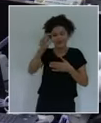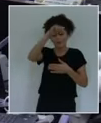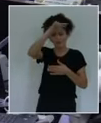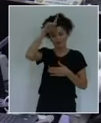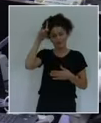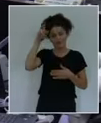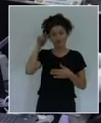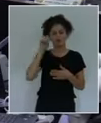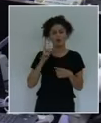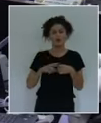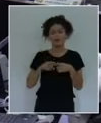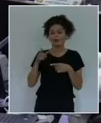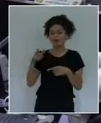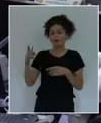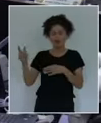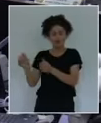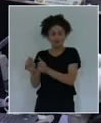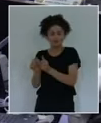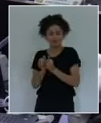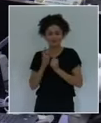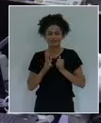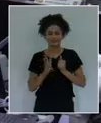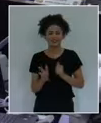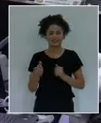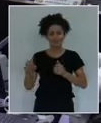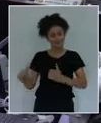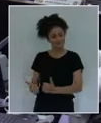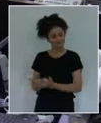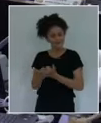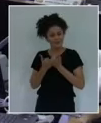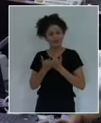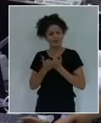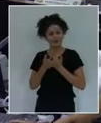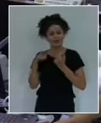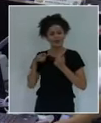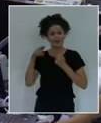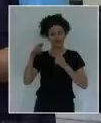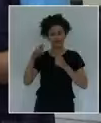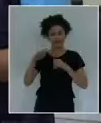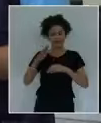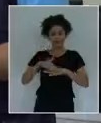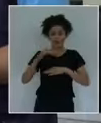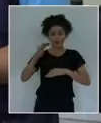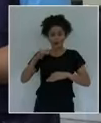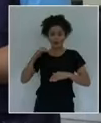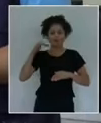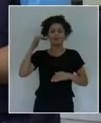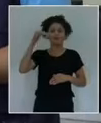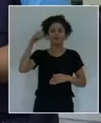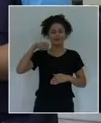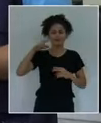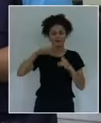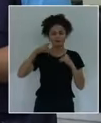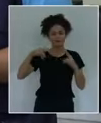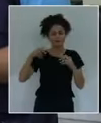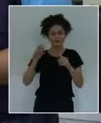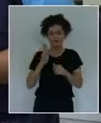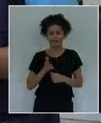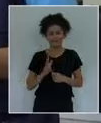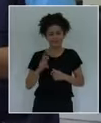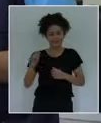o apoio, né, como o maior poder do município, né, maior autoridade municipal, e sempre do meu